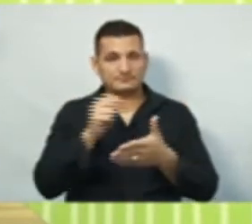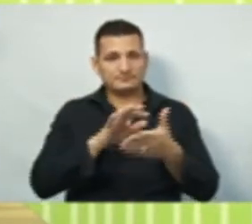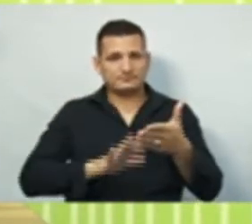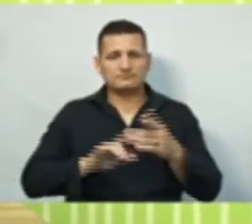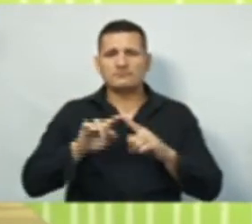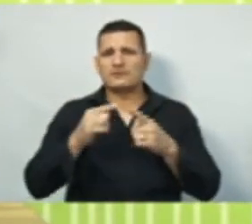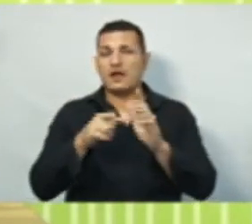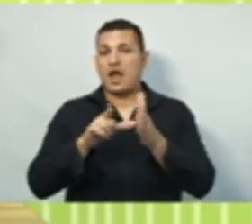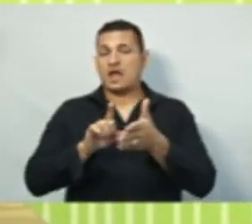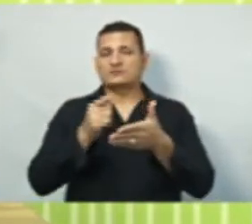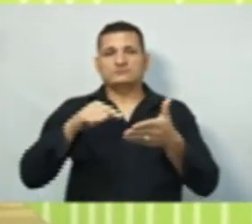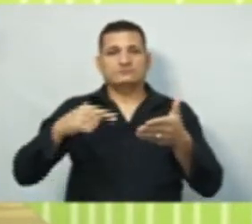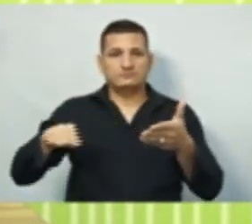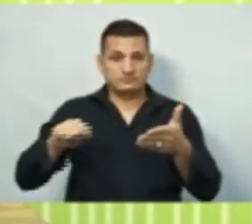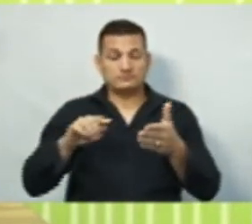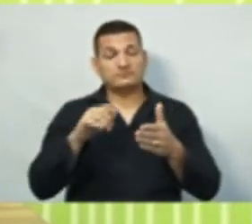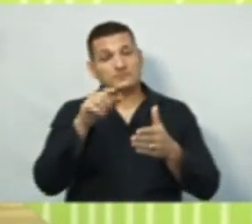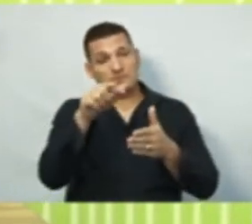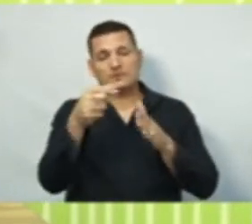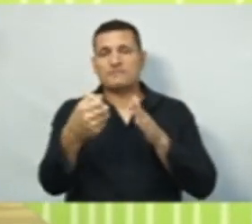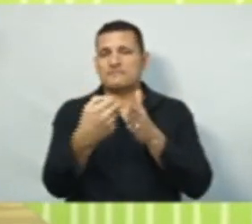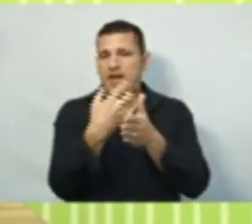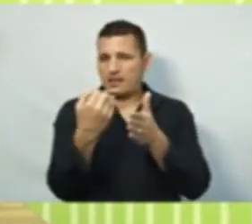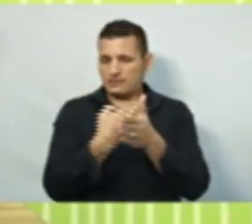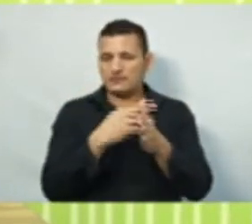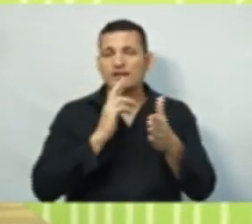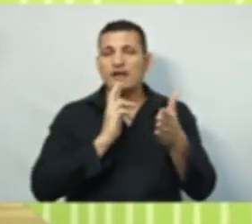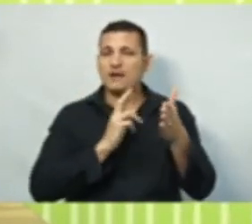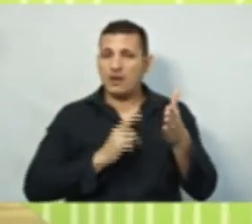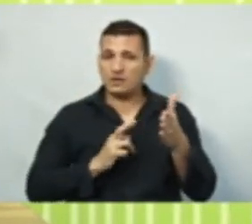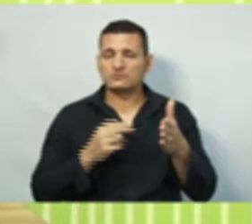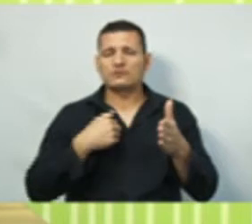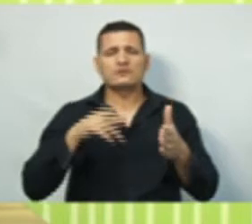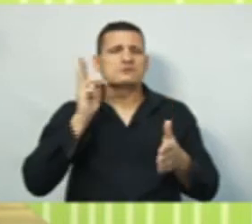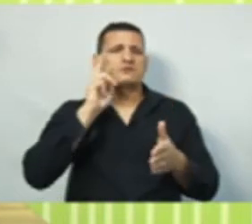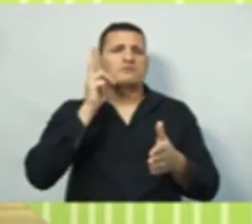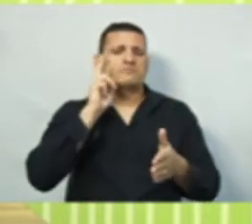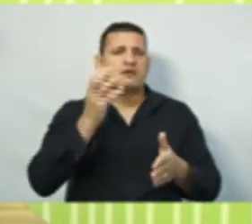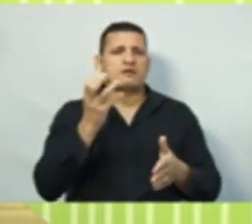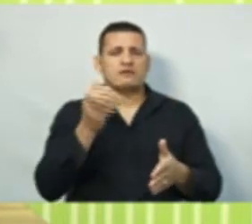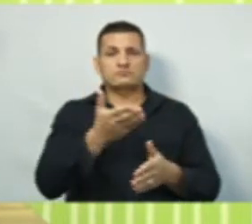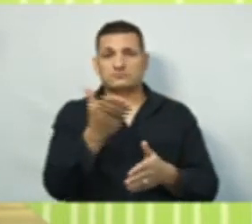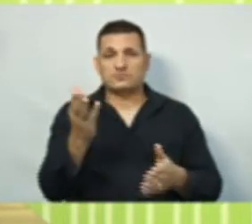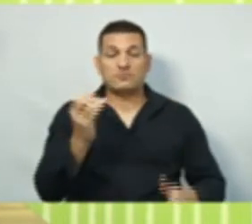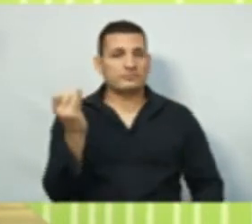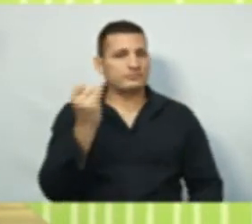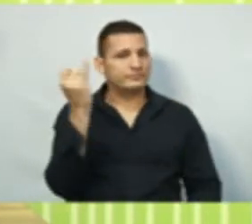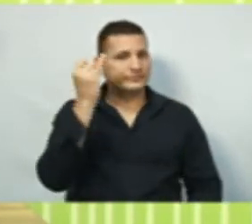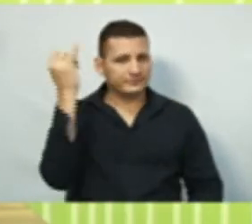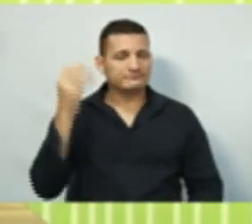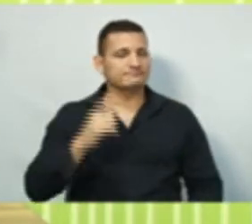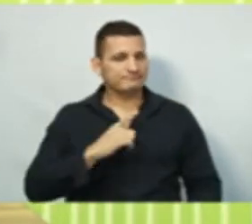corrigir, enquanto vocês postem aqui pra gente, eu gostaria de lembrar de algo muito importante. Anotem